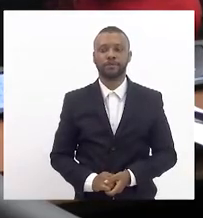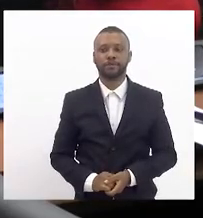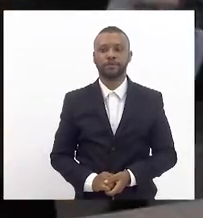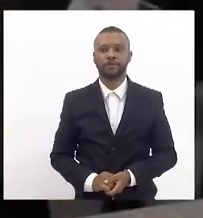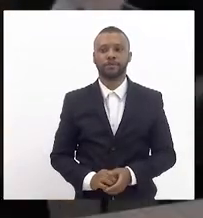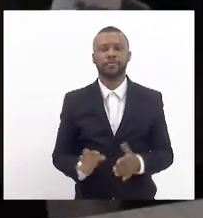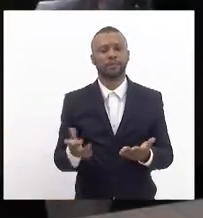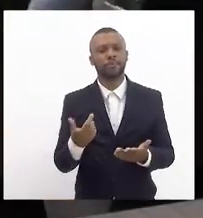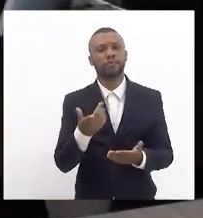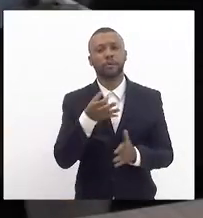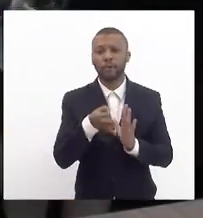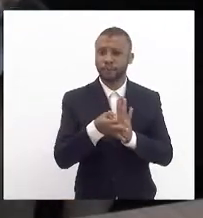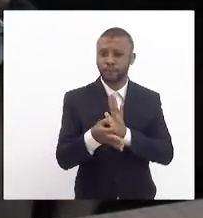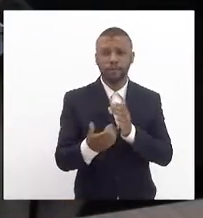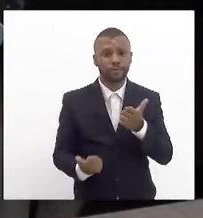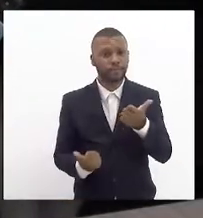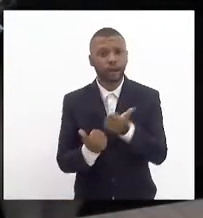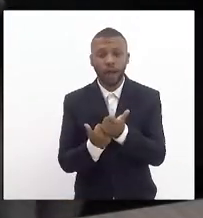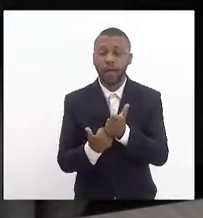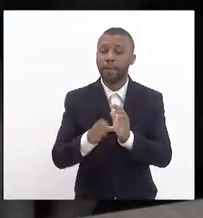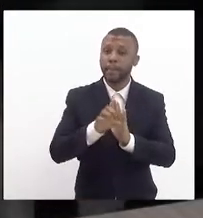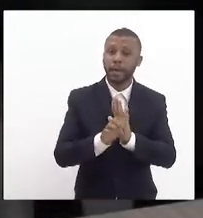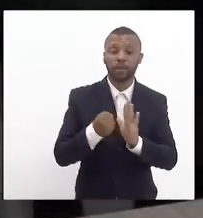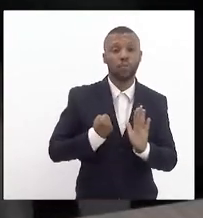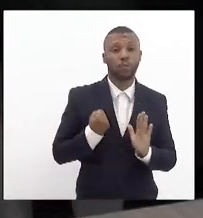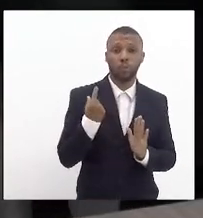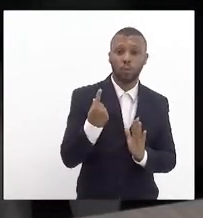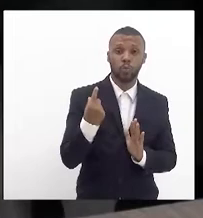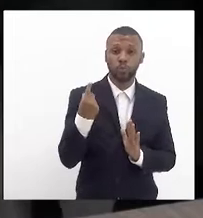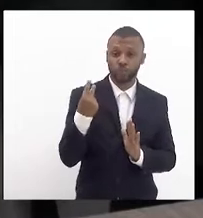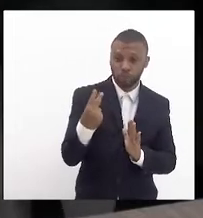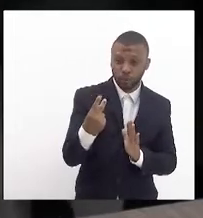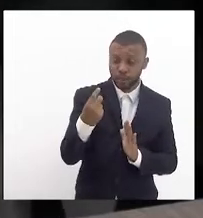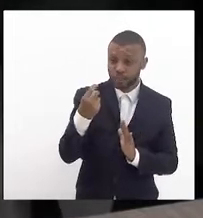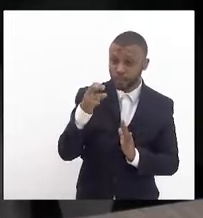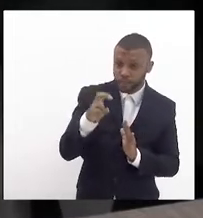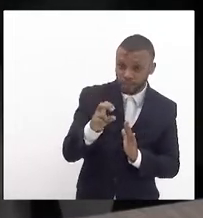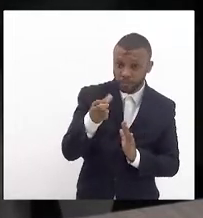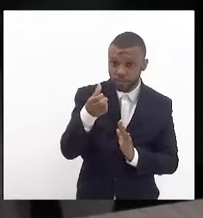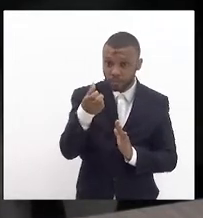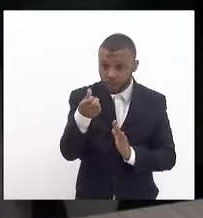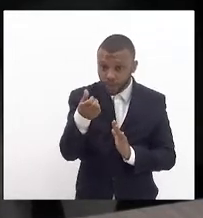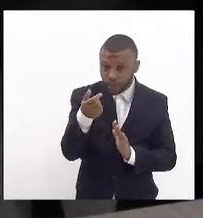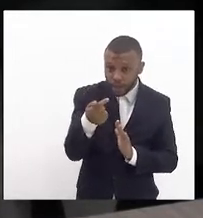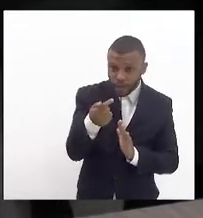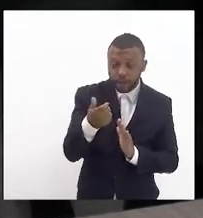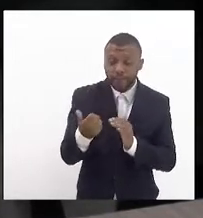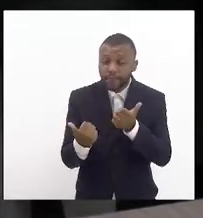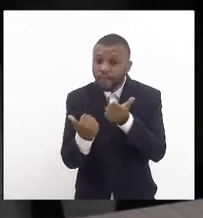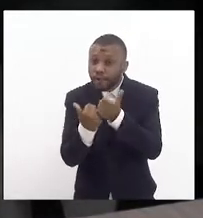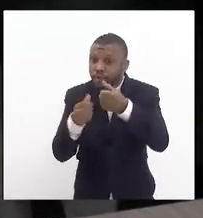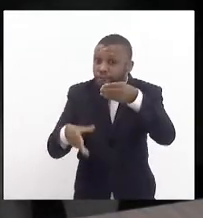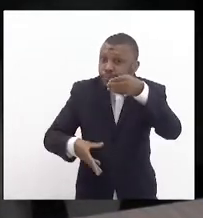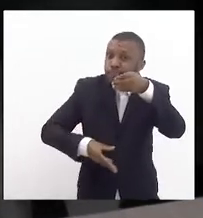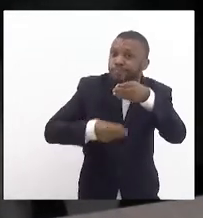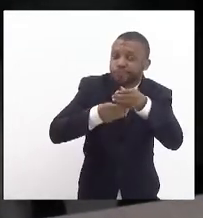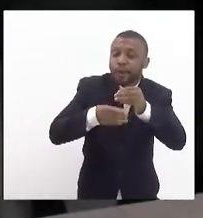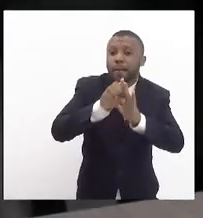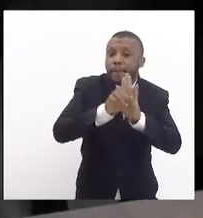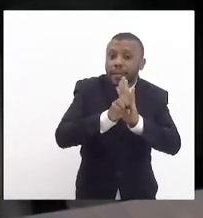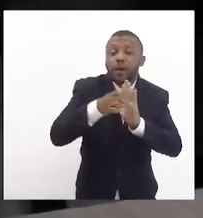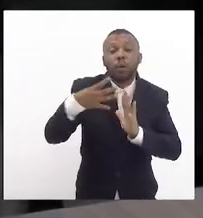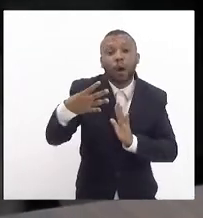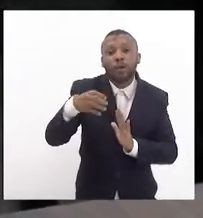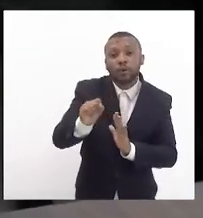Senhor presidente, parecer é favorável às emendas 1, 2, 5, 6 e 7. Favorável com subemenda aglutinativa às emendas 4 e